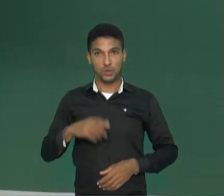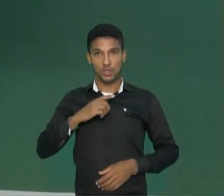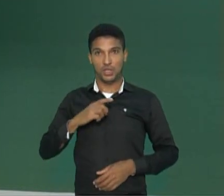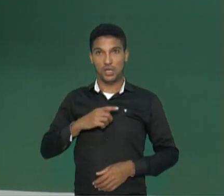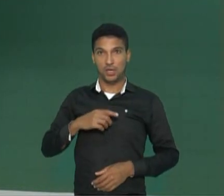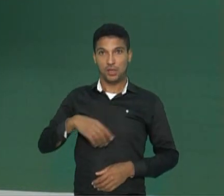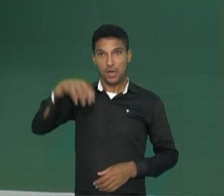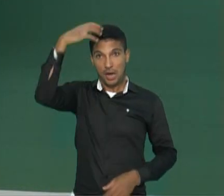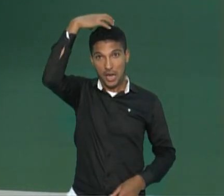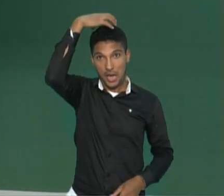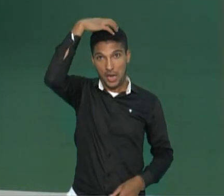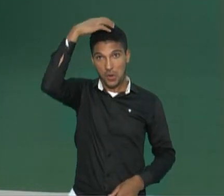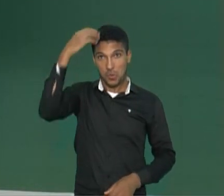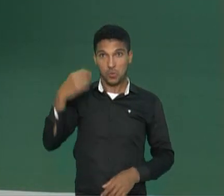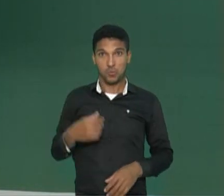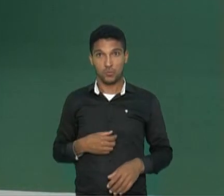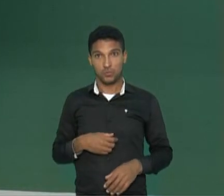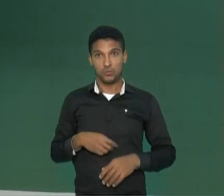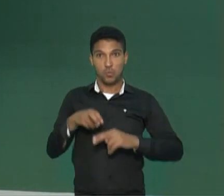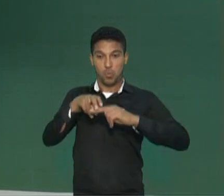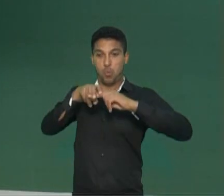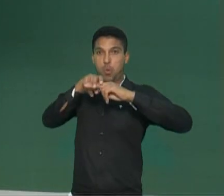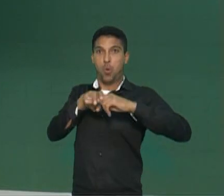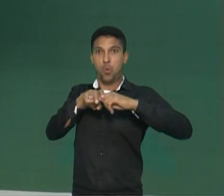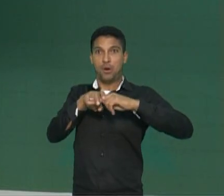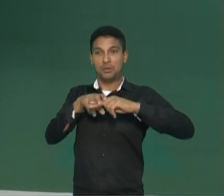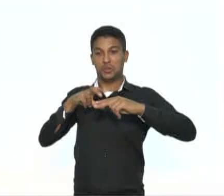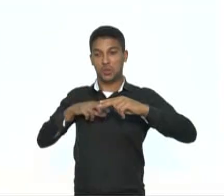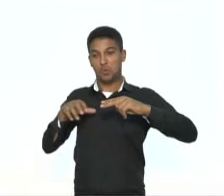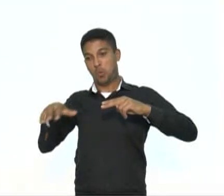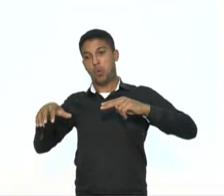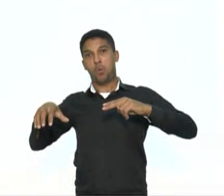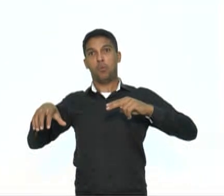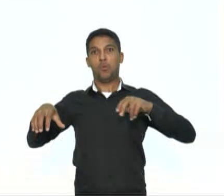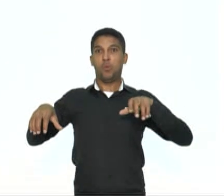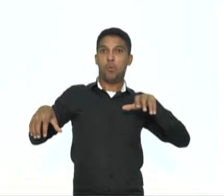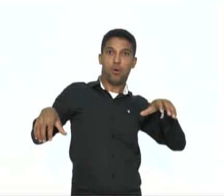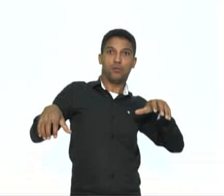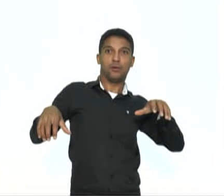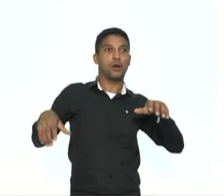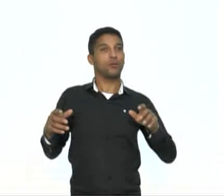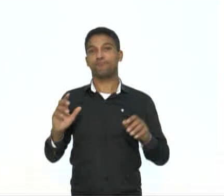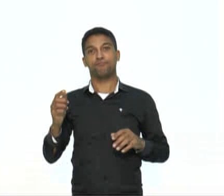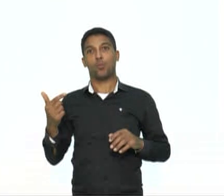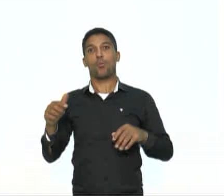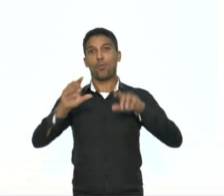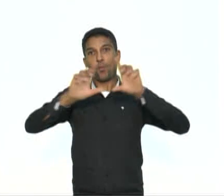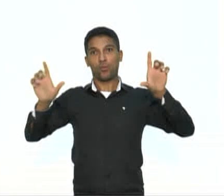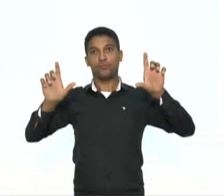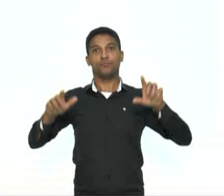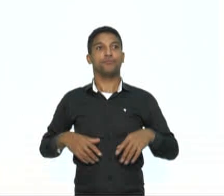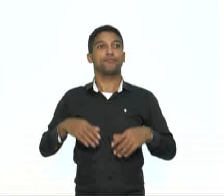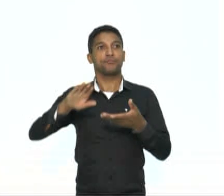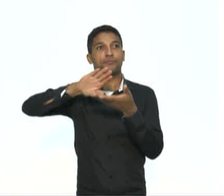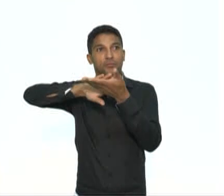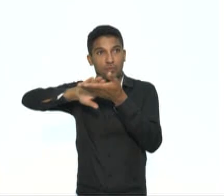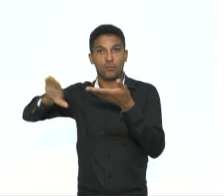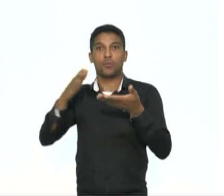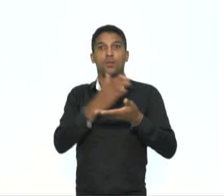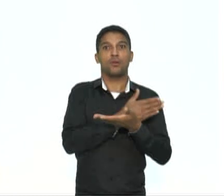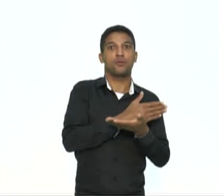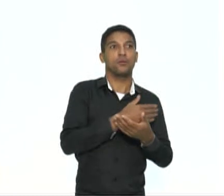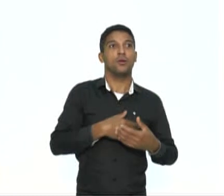arte bizantina, né? Que é sobre a coroação de Carlos Magno, né? Aqui a santa, você já vê que ela já está de corpo inteiro,